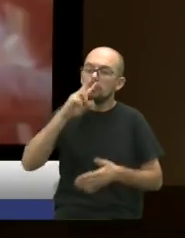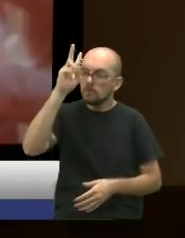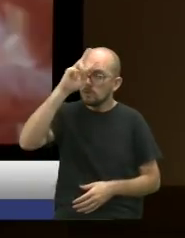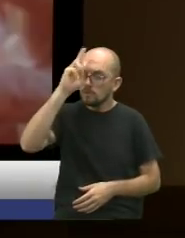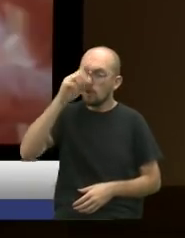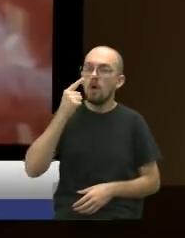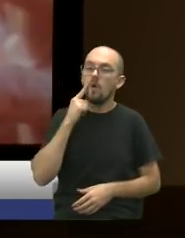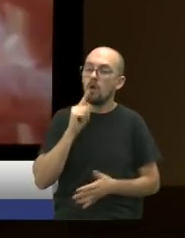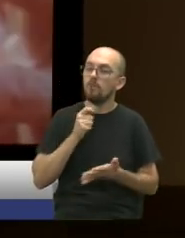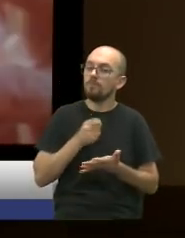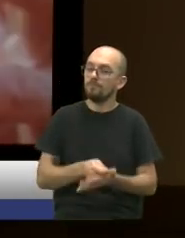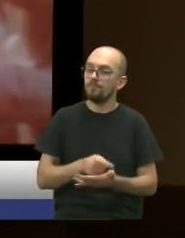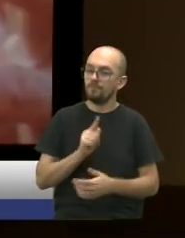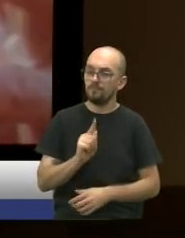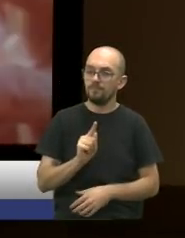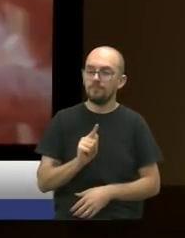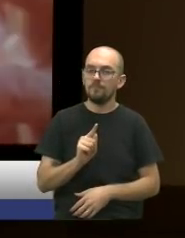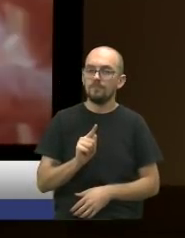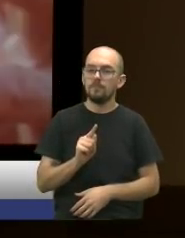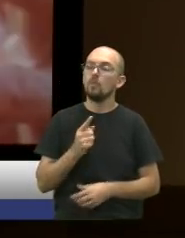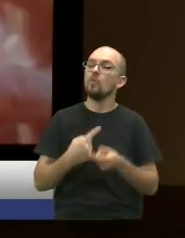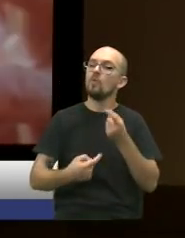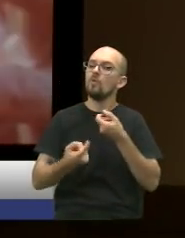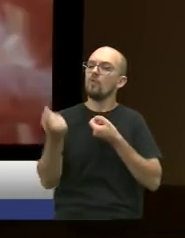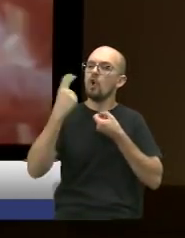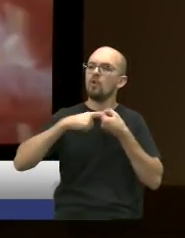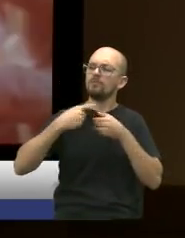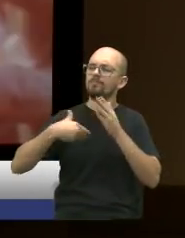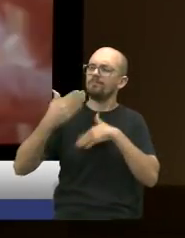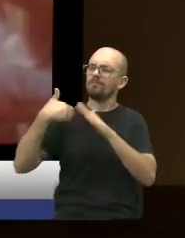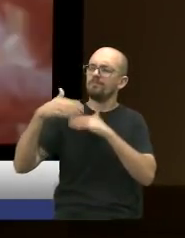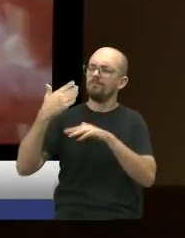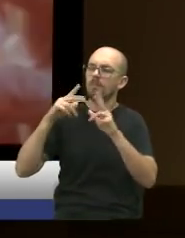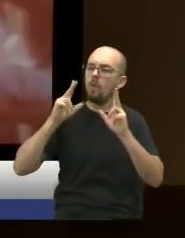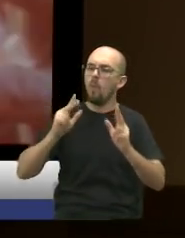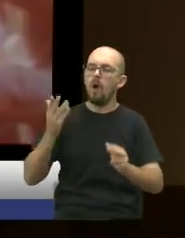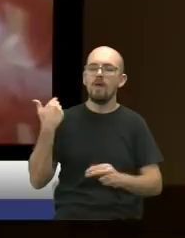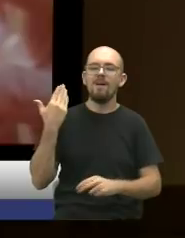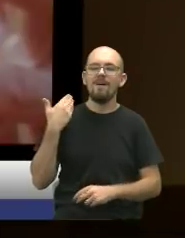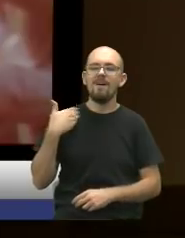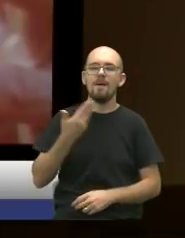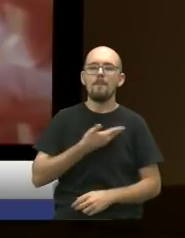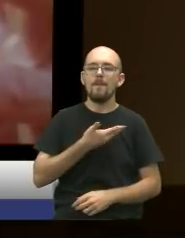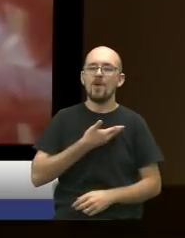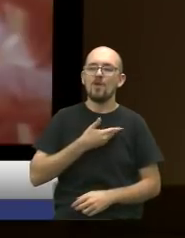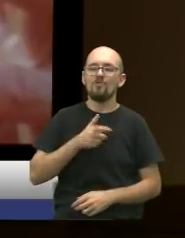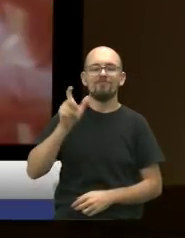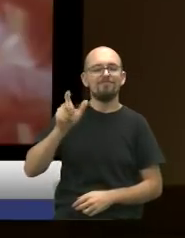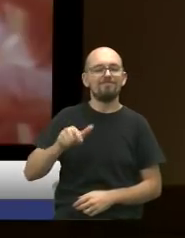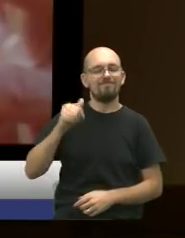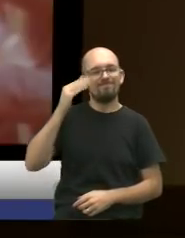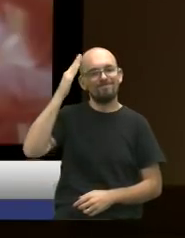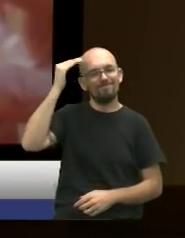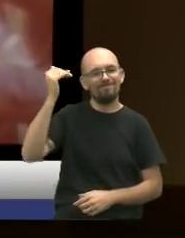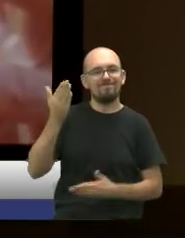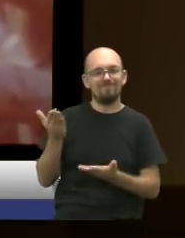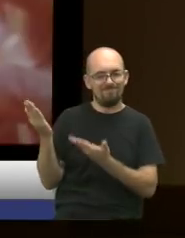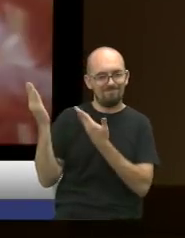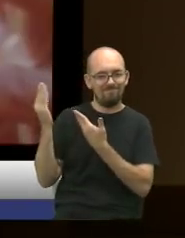insisto, vamos voltar no tempo como seria o nosso amigo, querido e saudoso Hernani